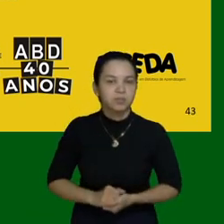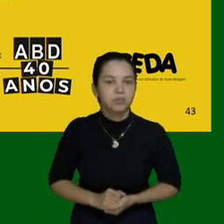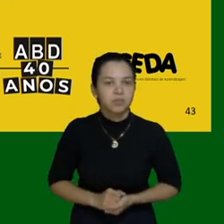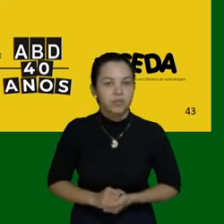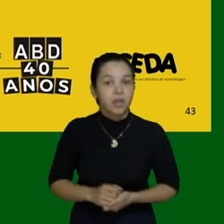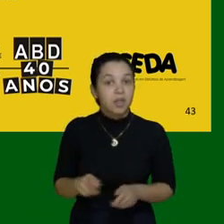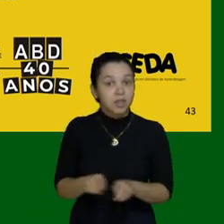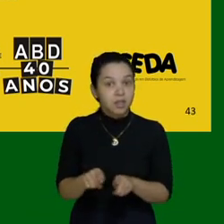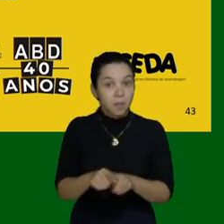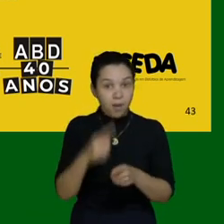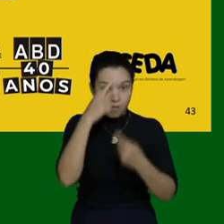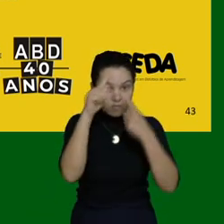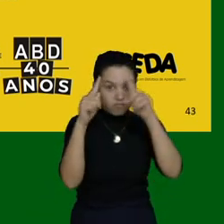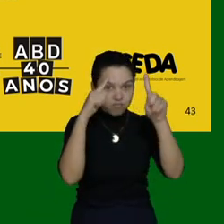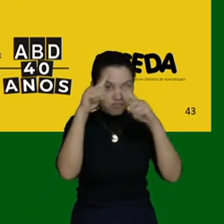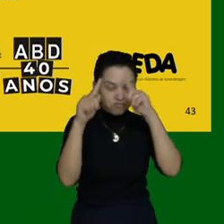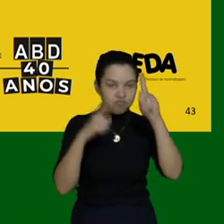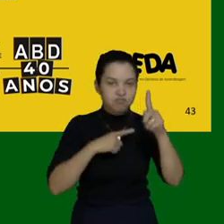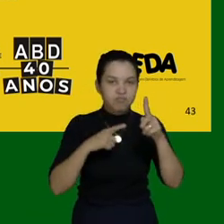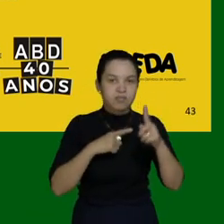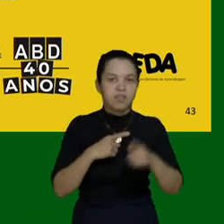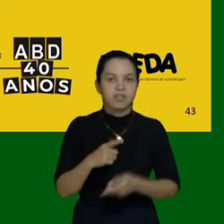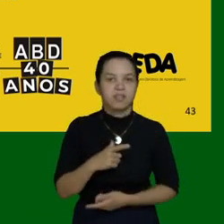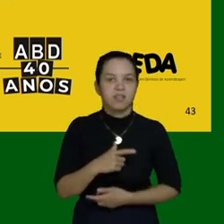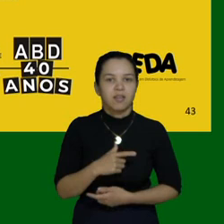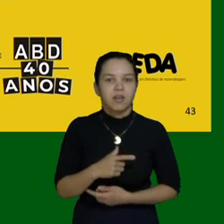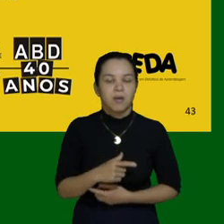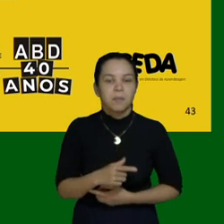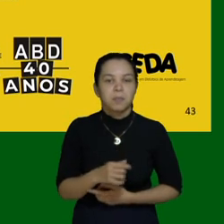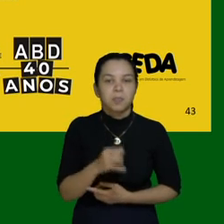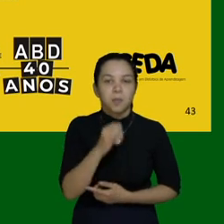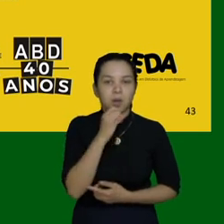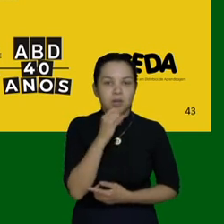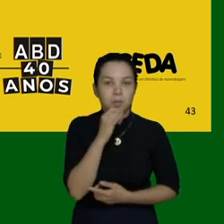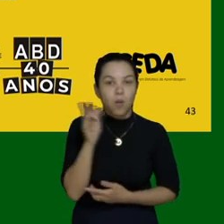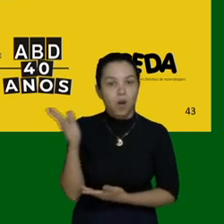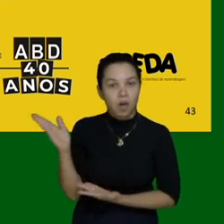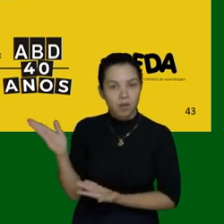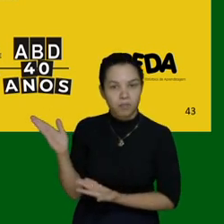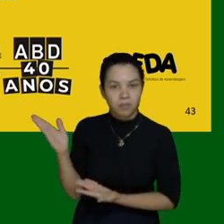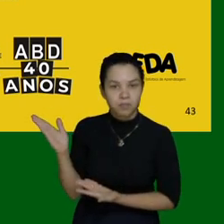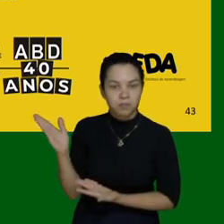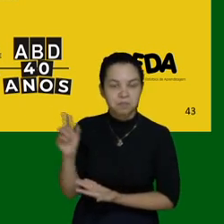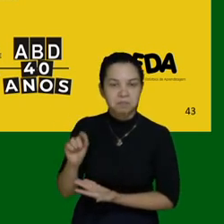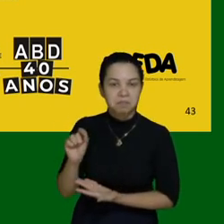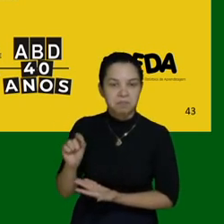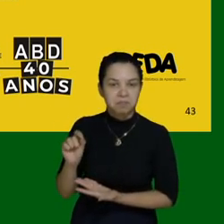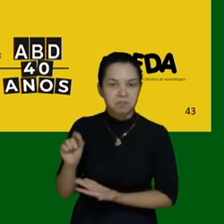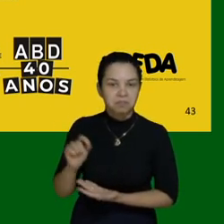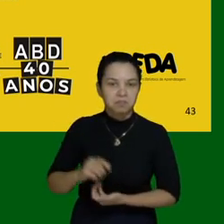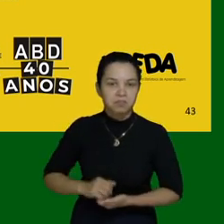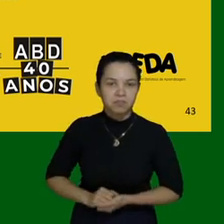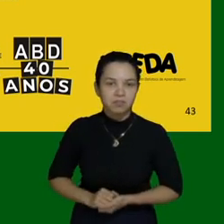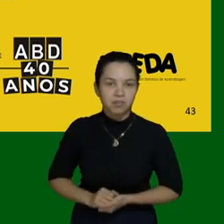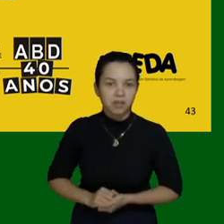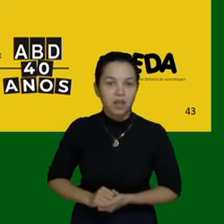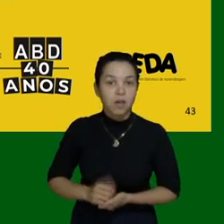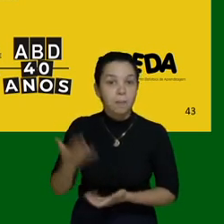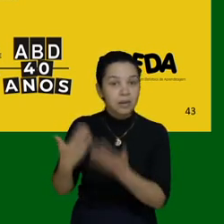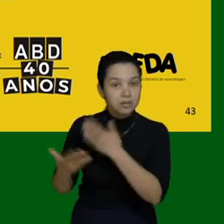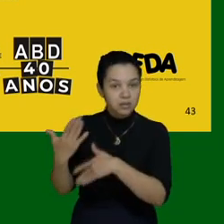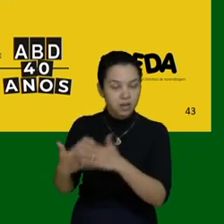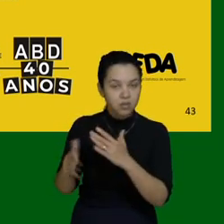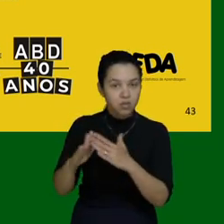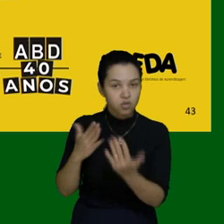criativos esse rapaz aí é o marangone ele abandonou a escola na sexta série